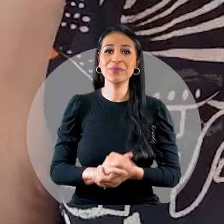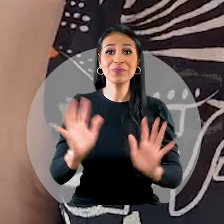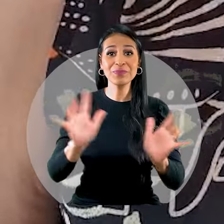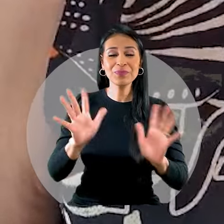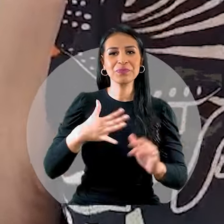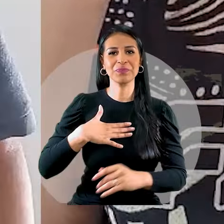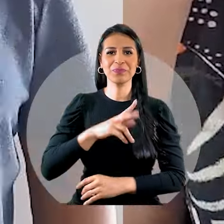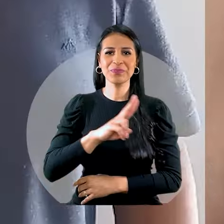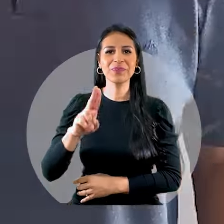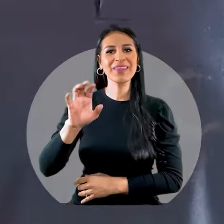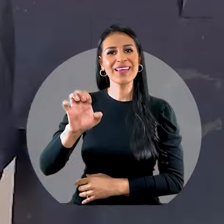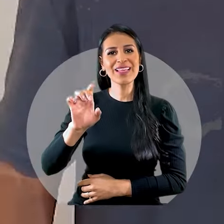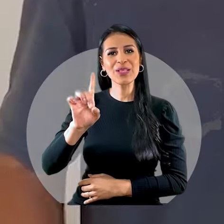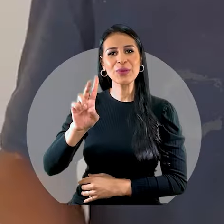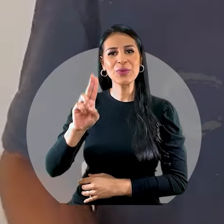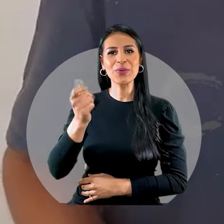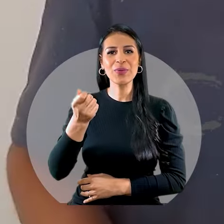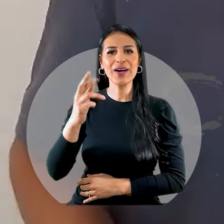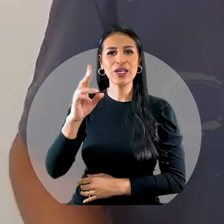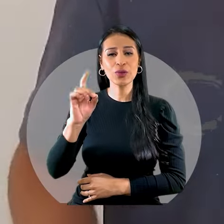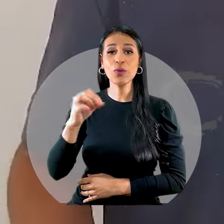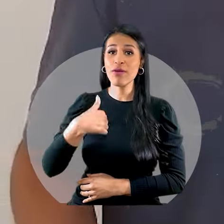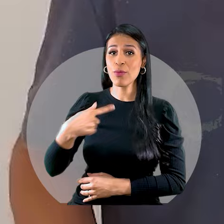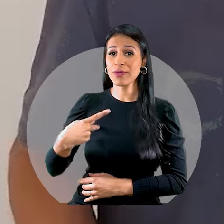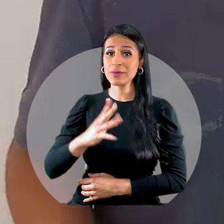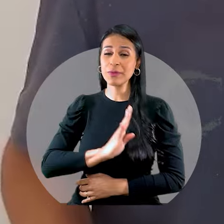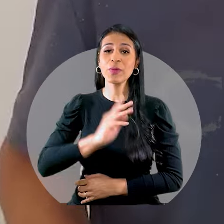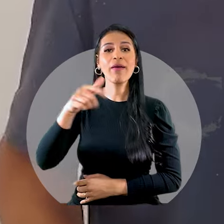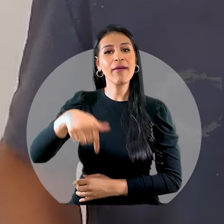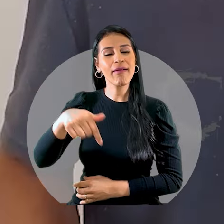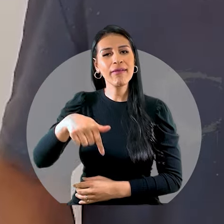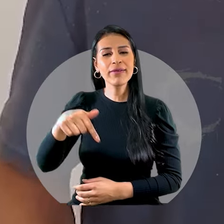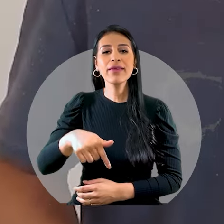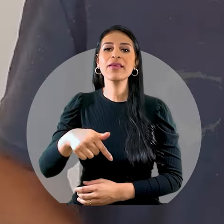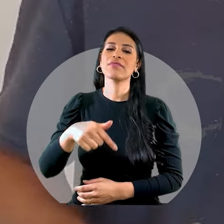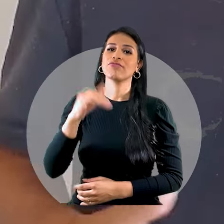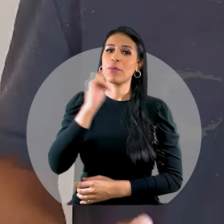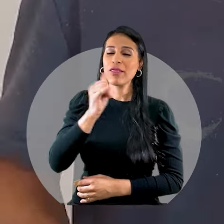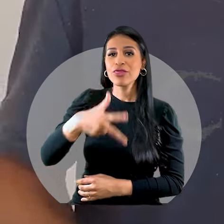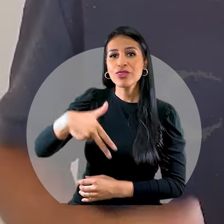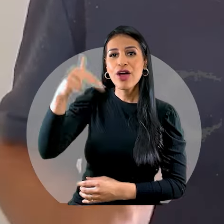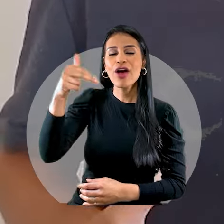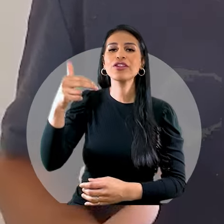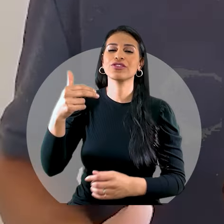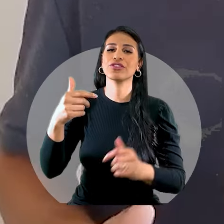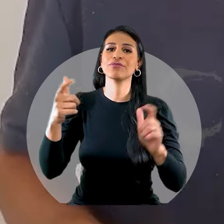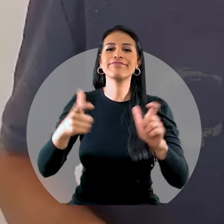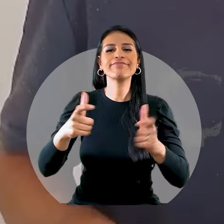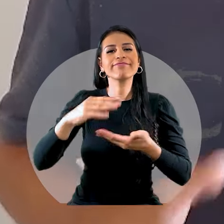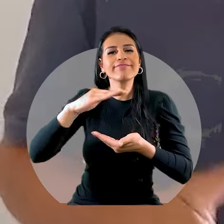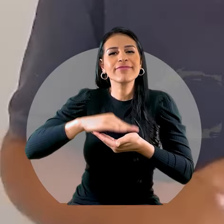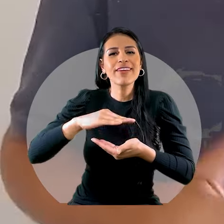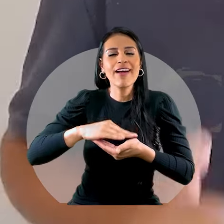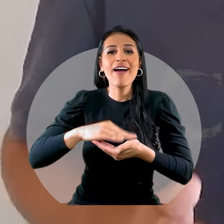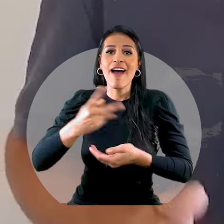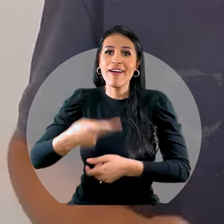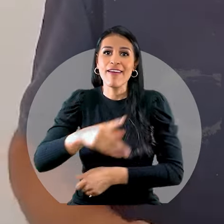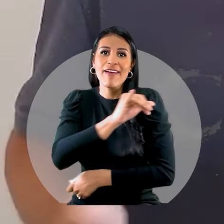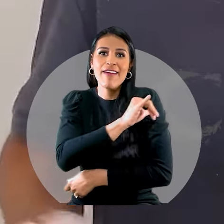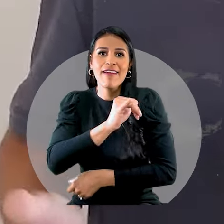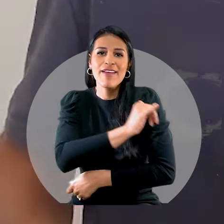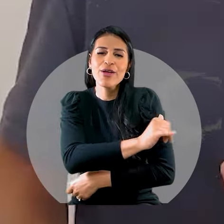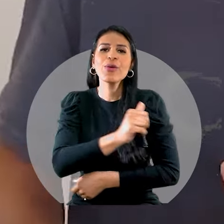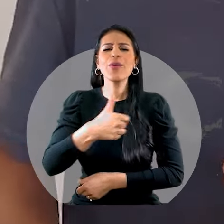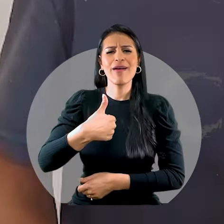espaço acolhedor. Olá, sou Eduardo Guerin, presbítero aqui da comunidade Norte Fluminense, com sede em Rio das